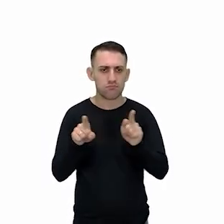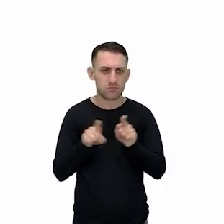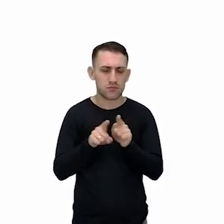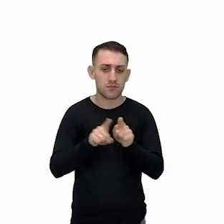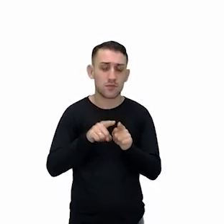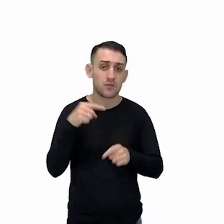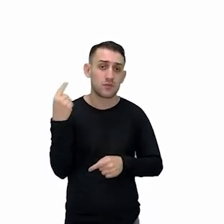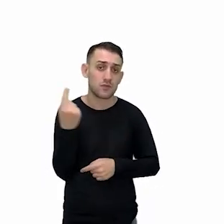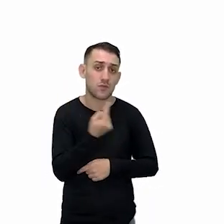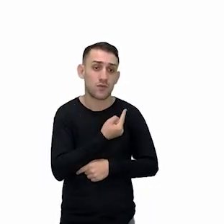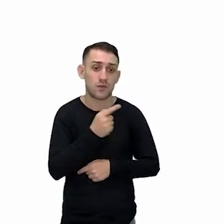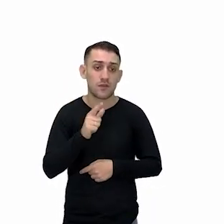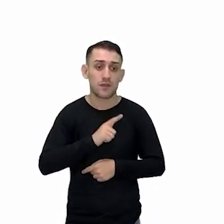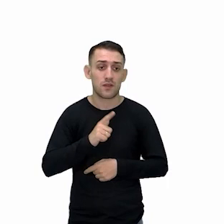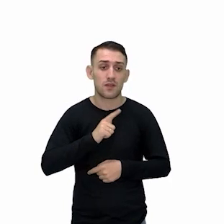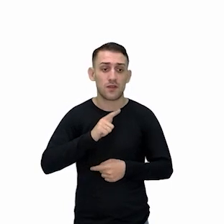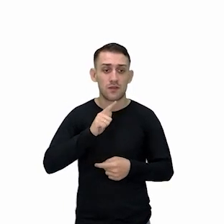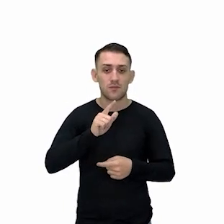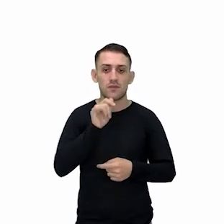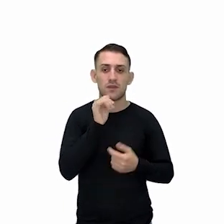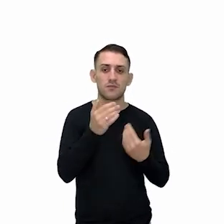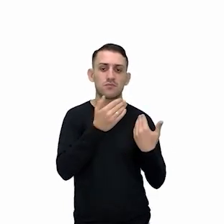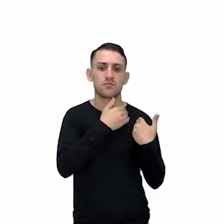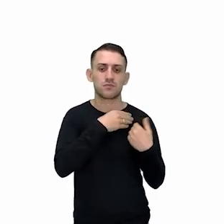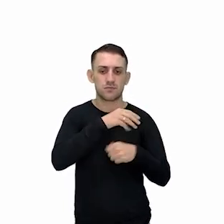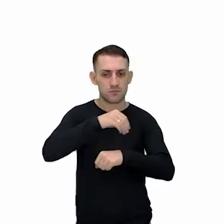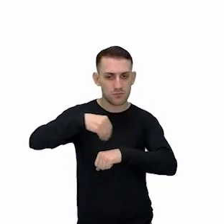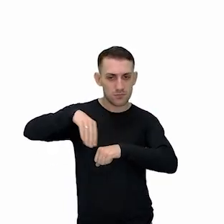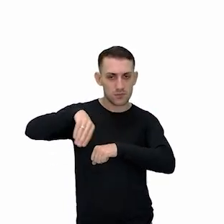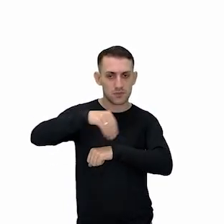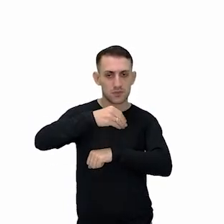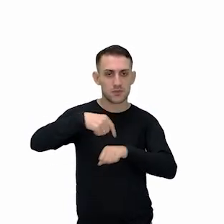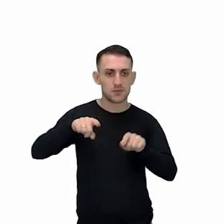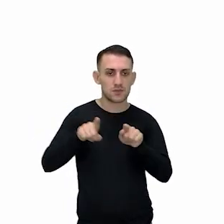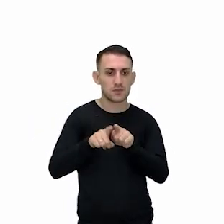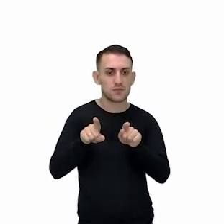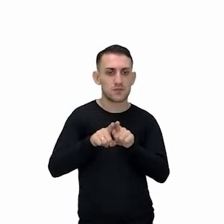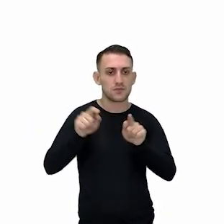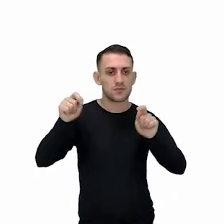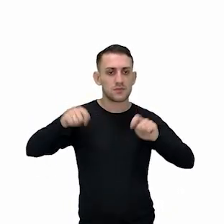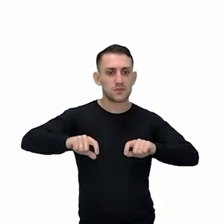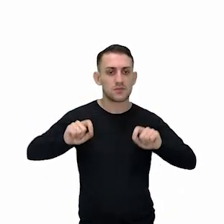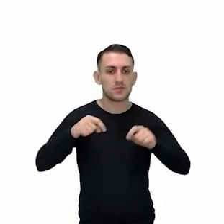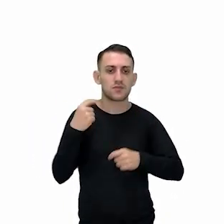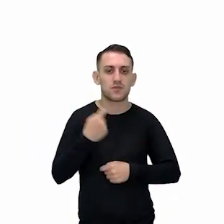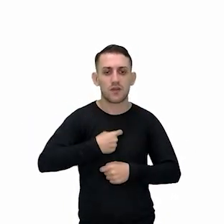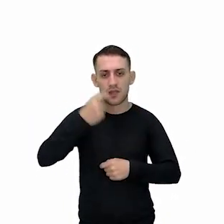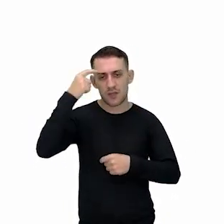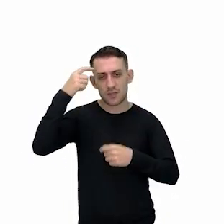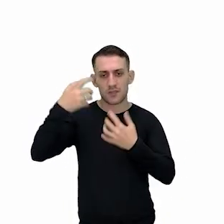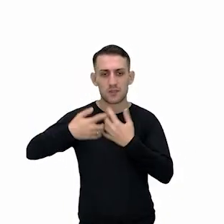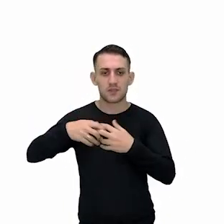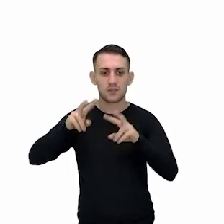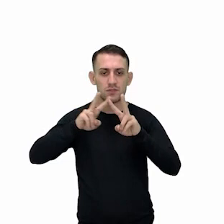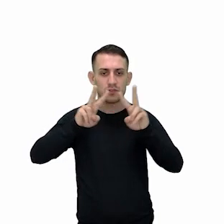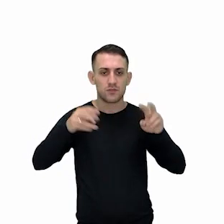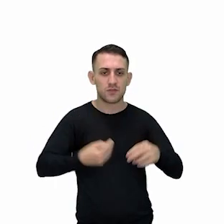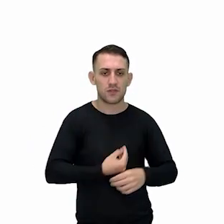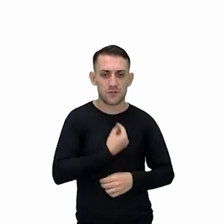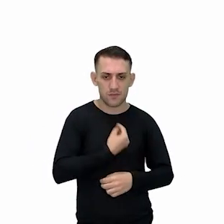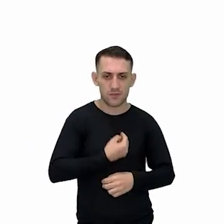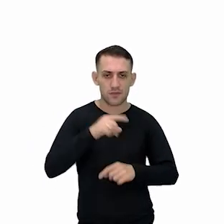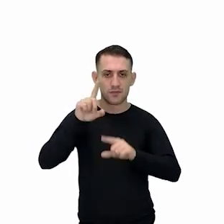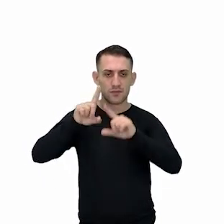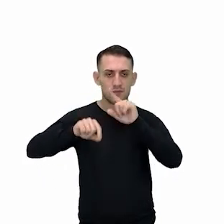Nós temos um papel mediador e podemos aí refletir sobre a vida de uma estrela, sobre